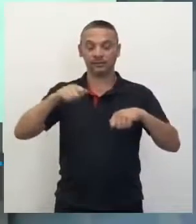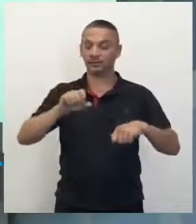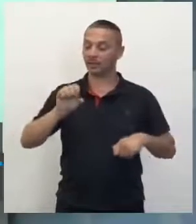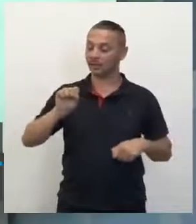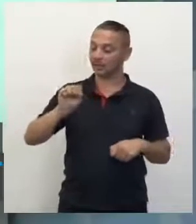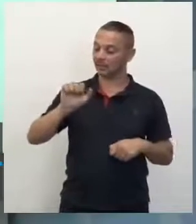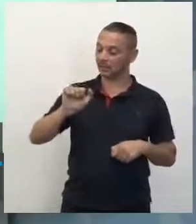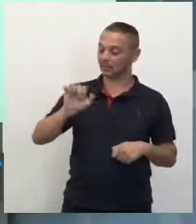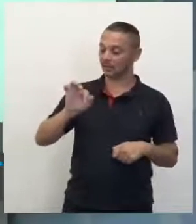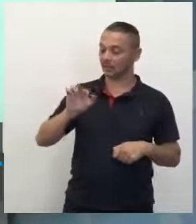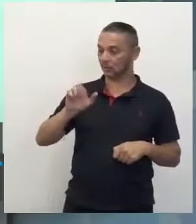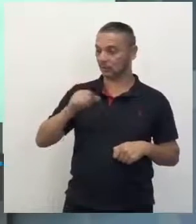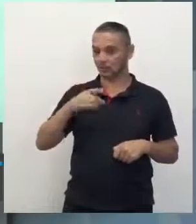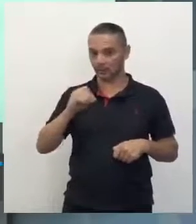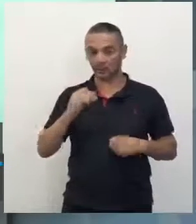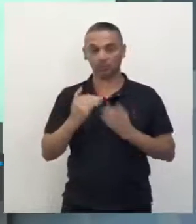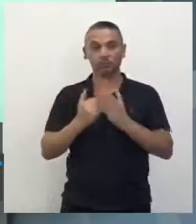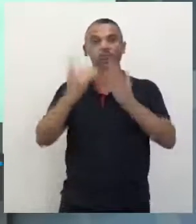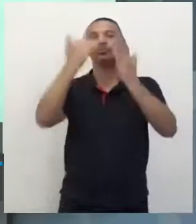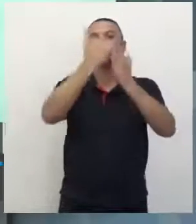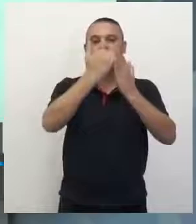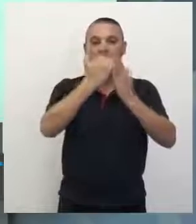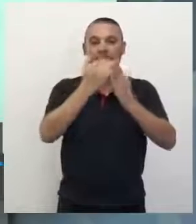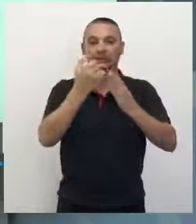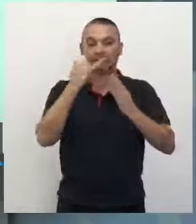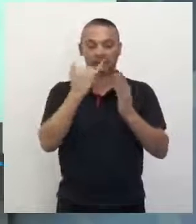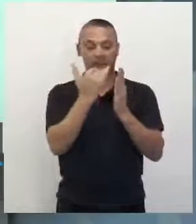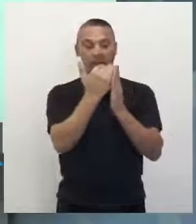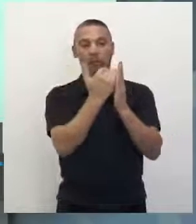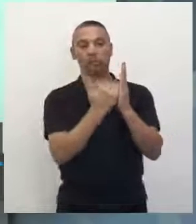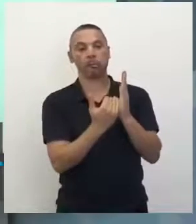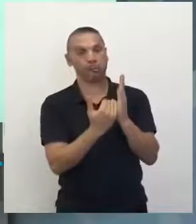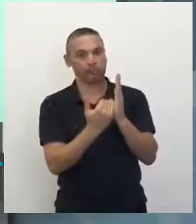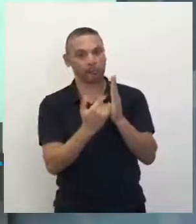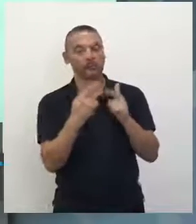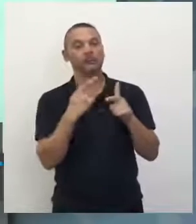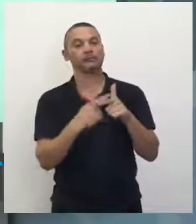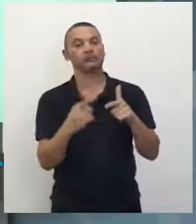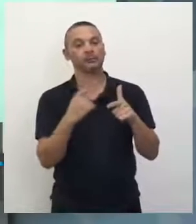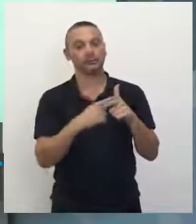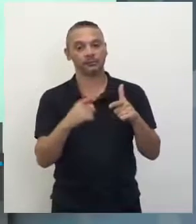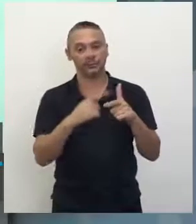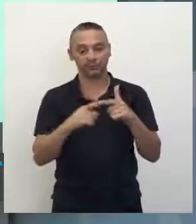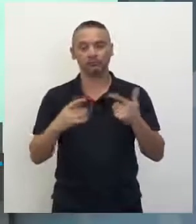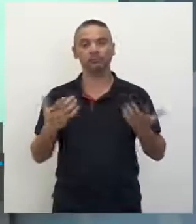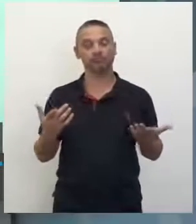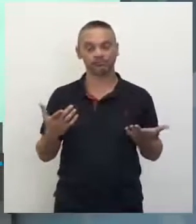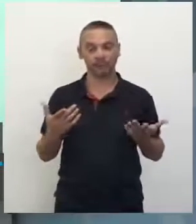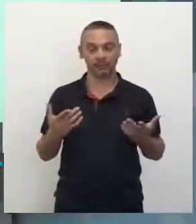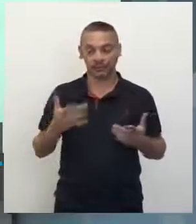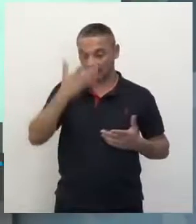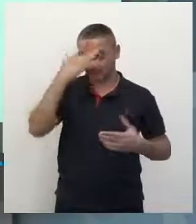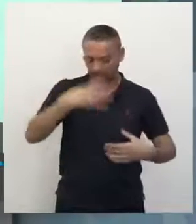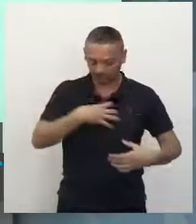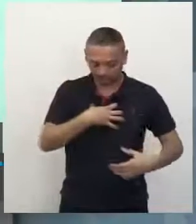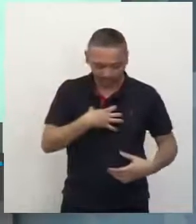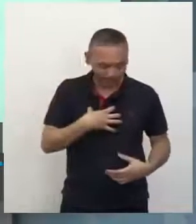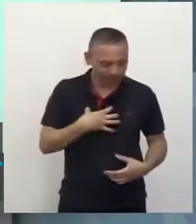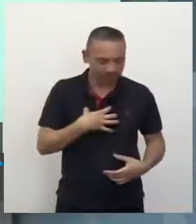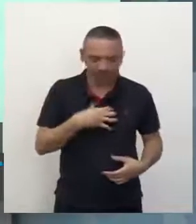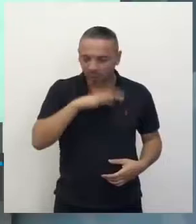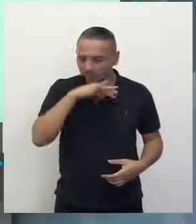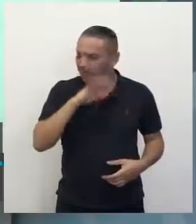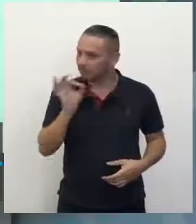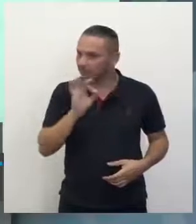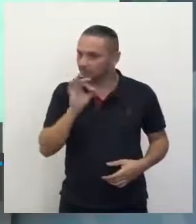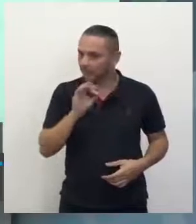saturação, tá? Para dizer que está tudo bem. Se o nível está baixo, alguma coisa está acontecendo. Né? Por isso que às vezes a pessoa nem está se sentindo tão mal, mas aí